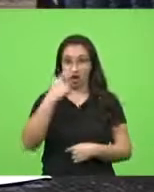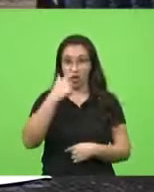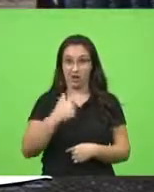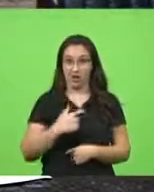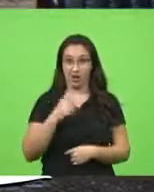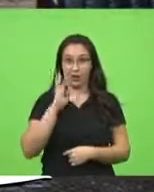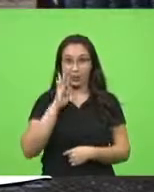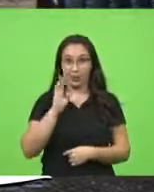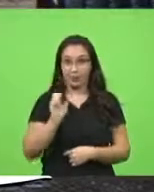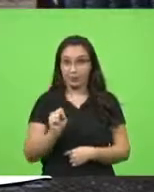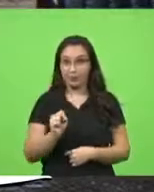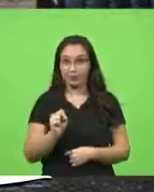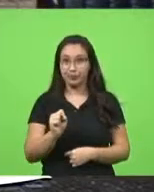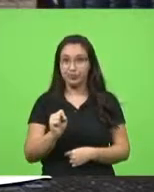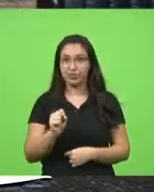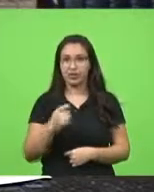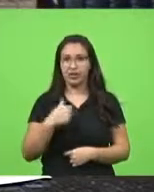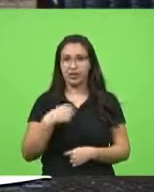Bruno Souza.